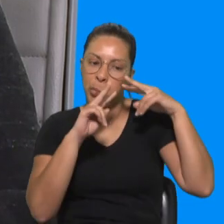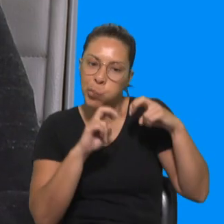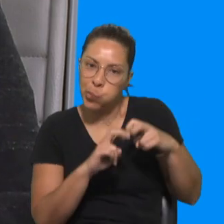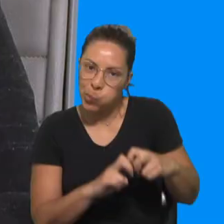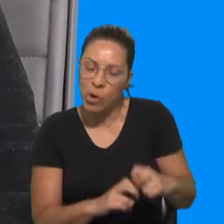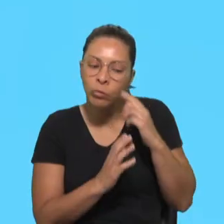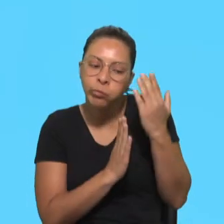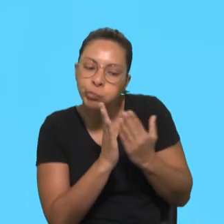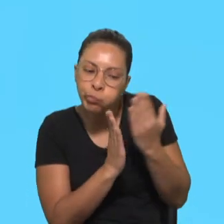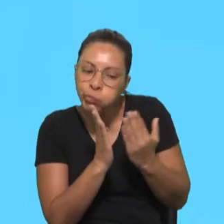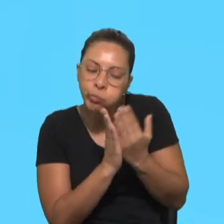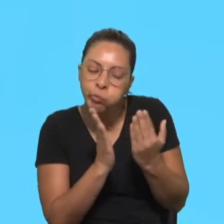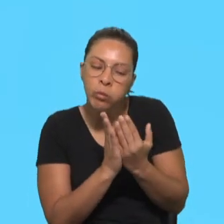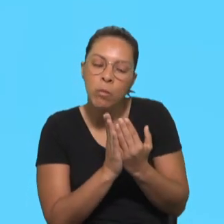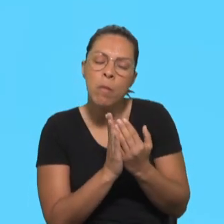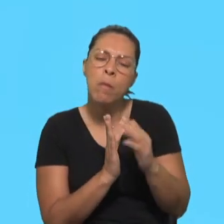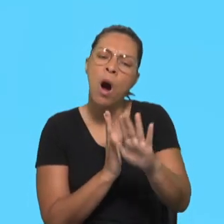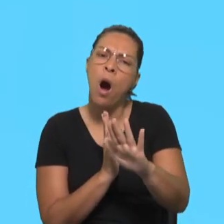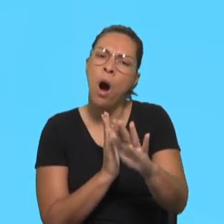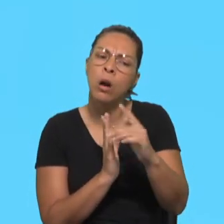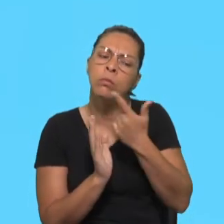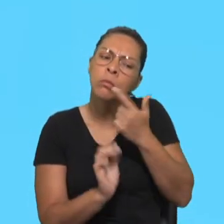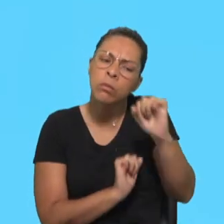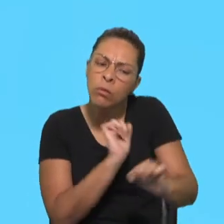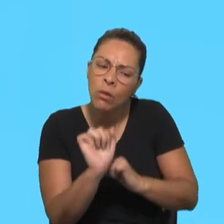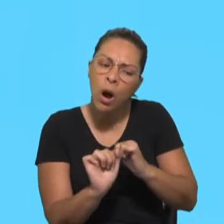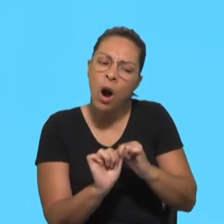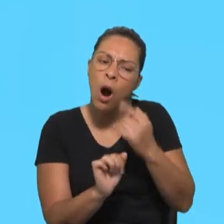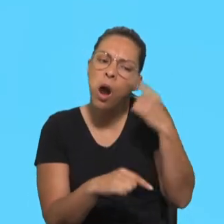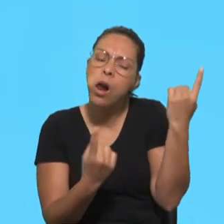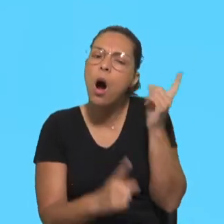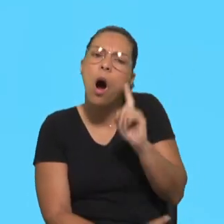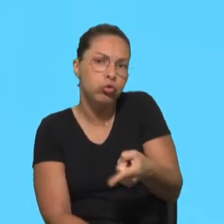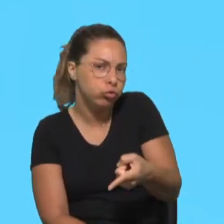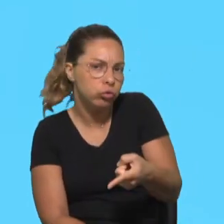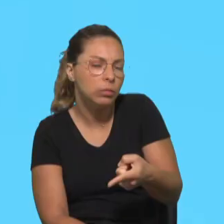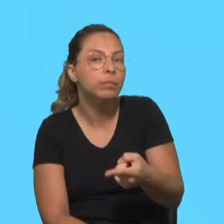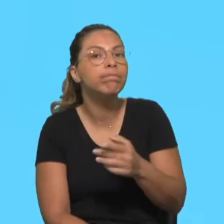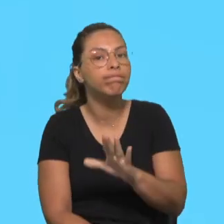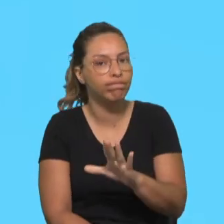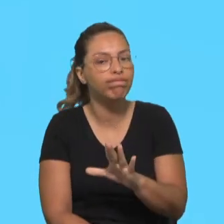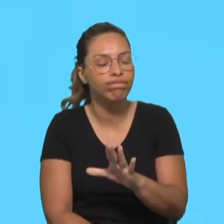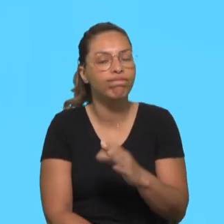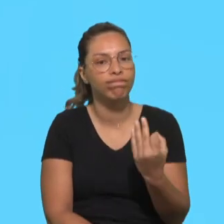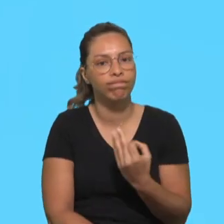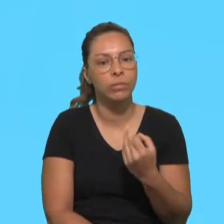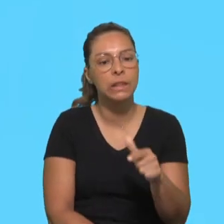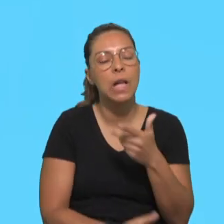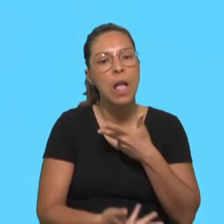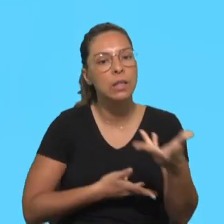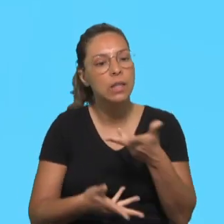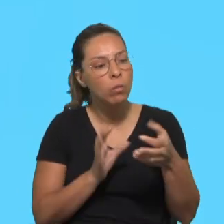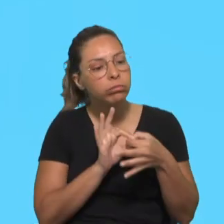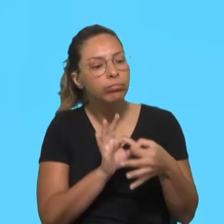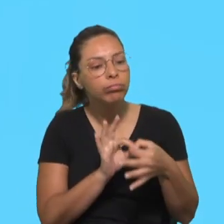alguma forma perceber aquilo que o inquérito procurou apresentar. Por exemplo, questões sobre que relação